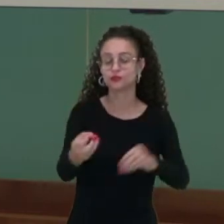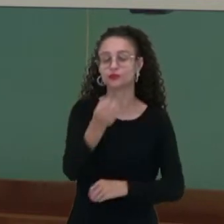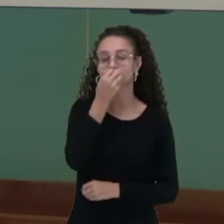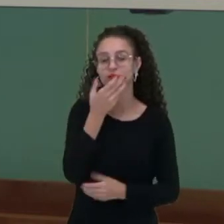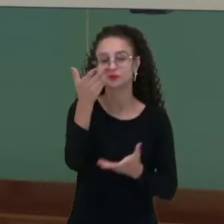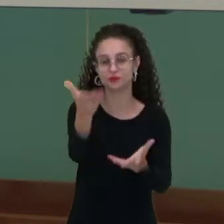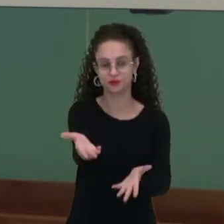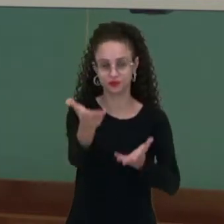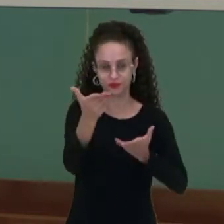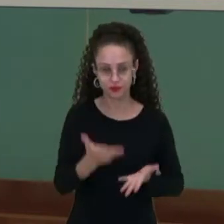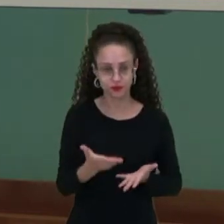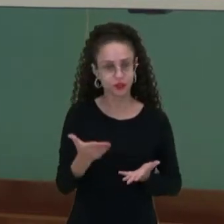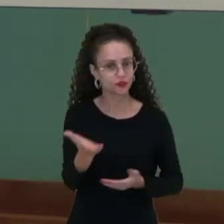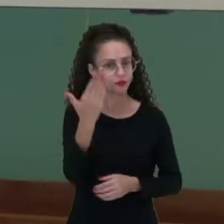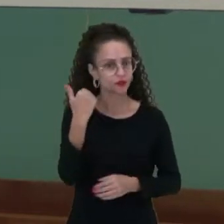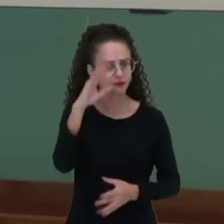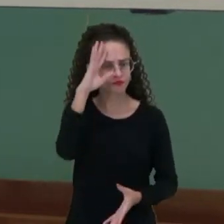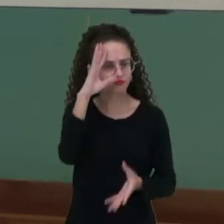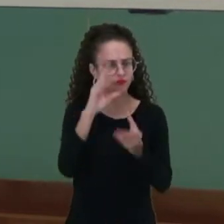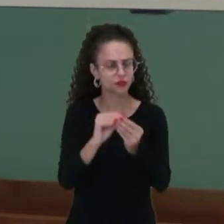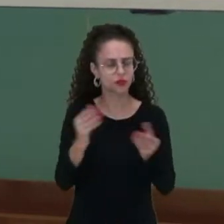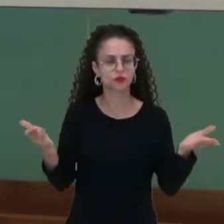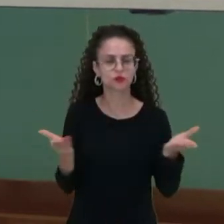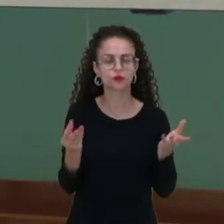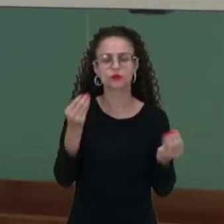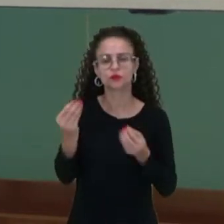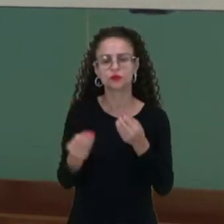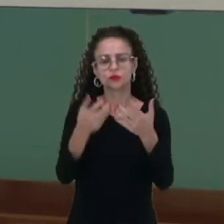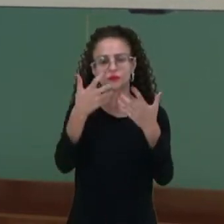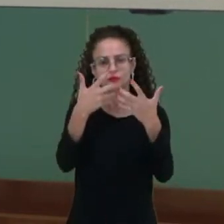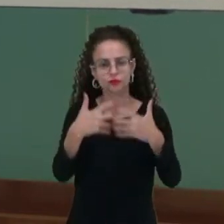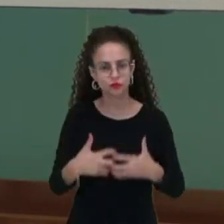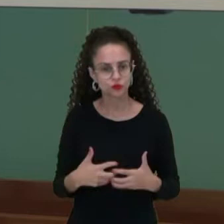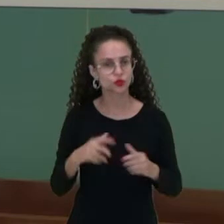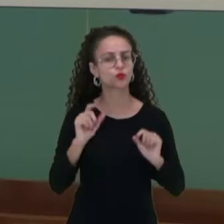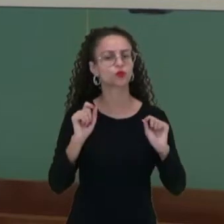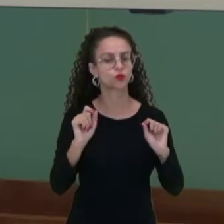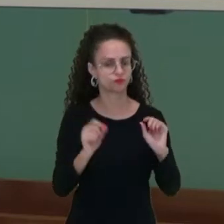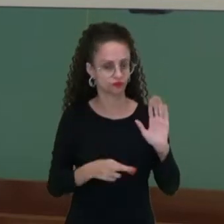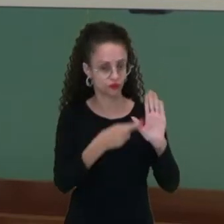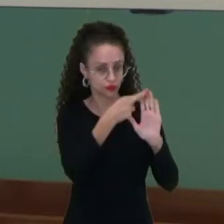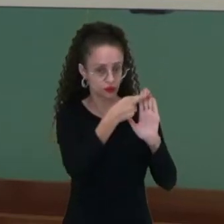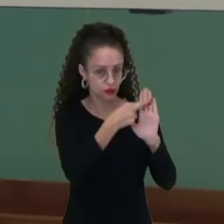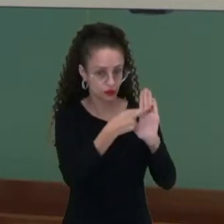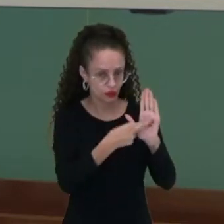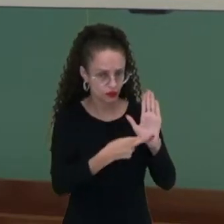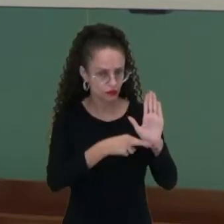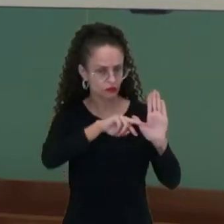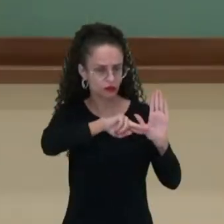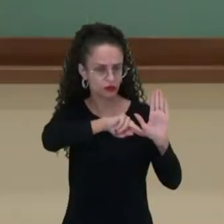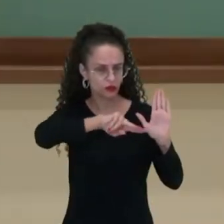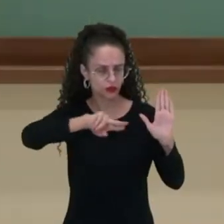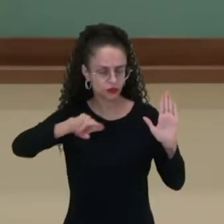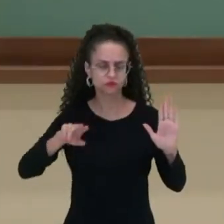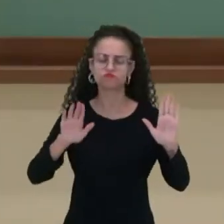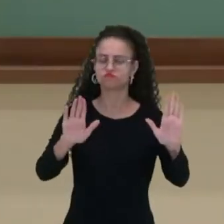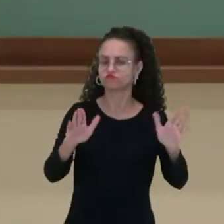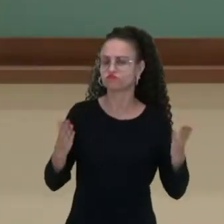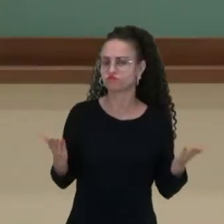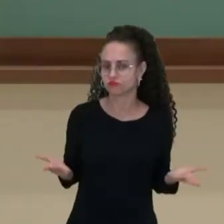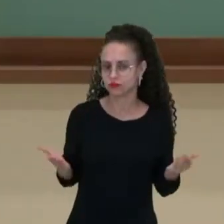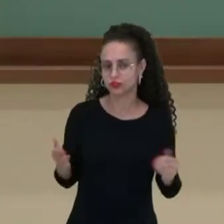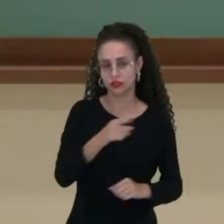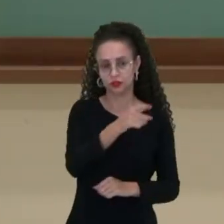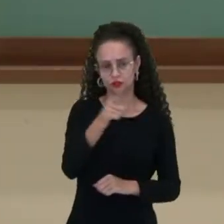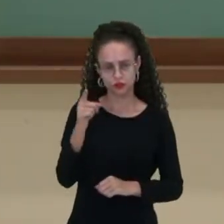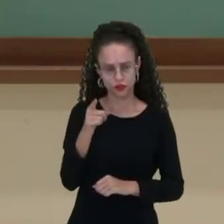bem-vindos. Vamos entender um pouco hoje como funciona as normas, as regras. Afinal, vocês